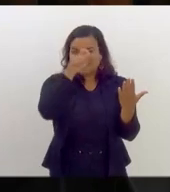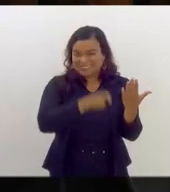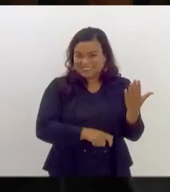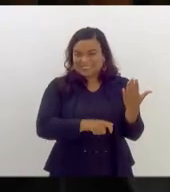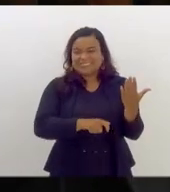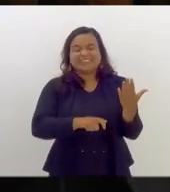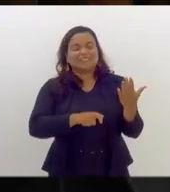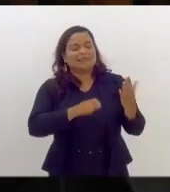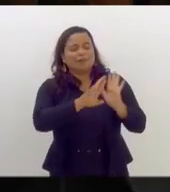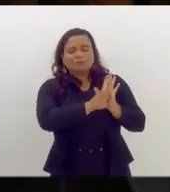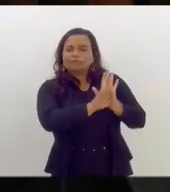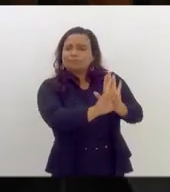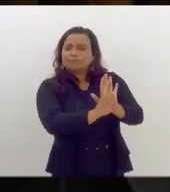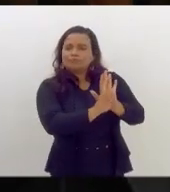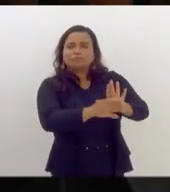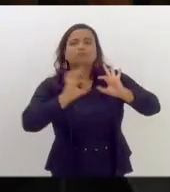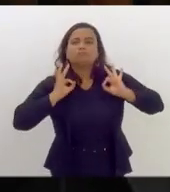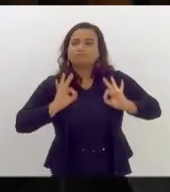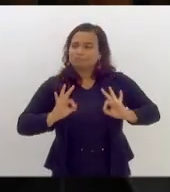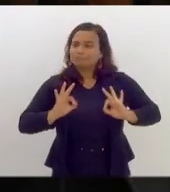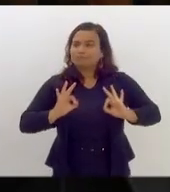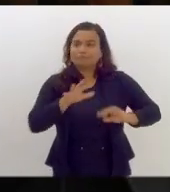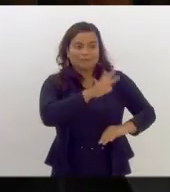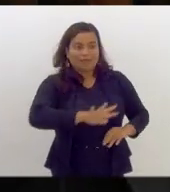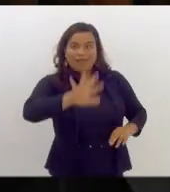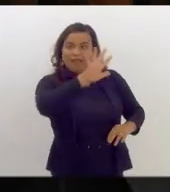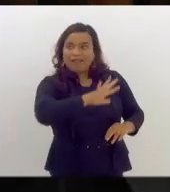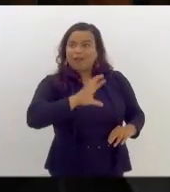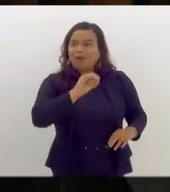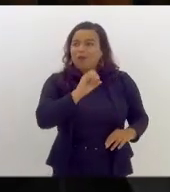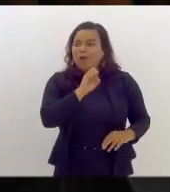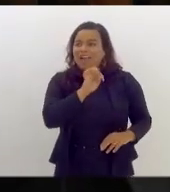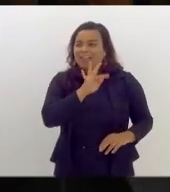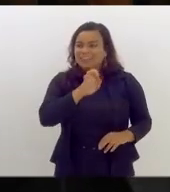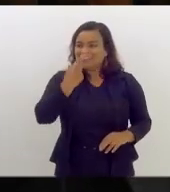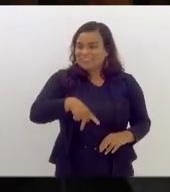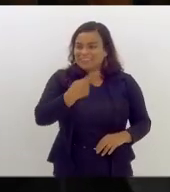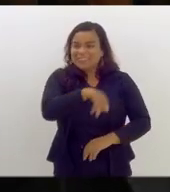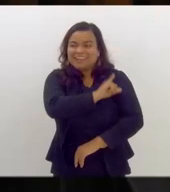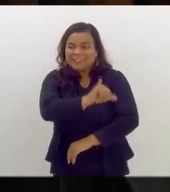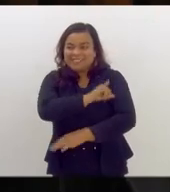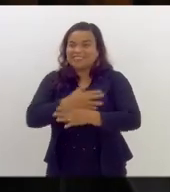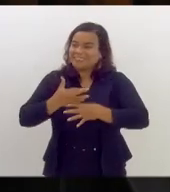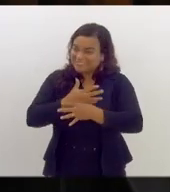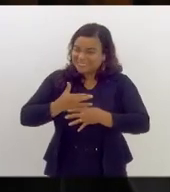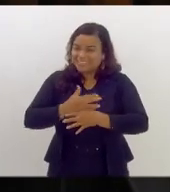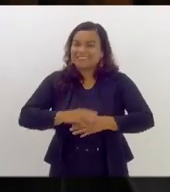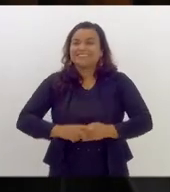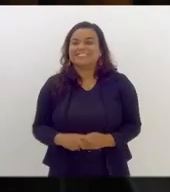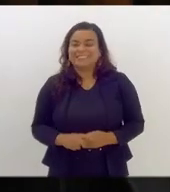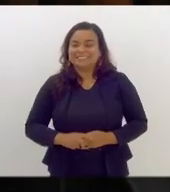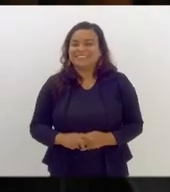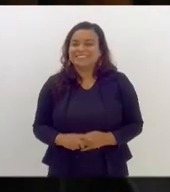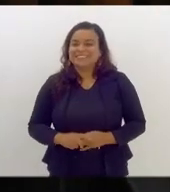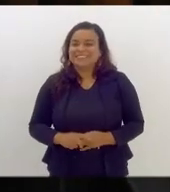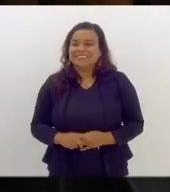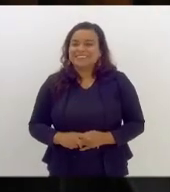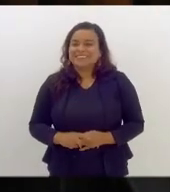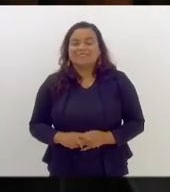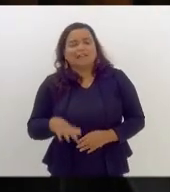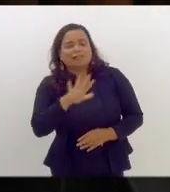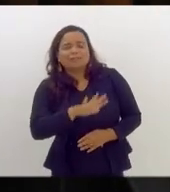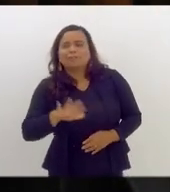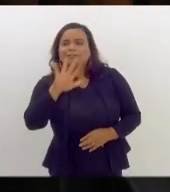representante da Zona Oeste da cidade do Rio de Janeiro Zona